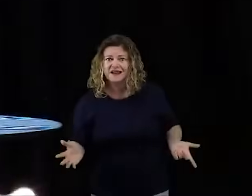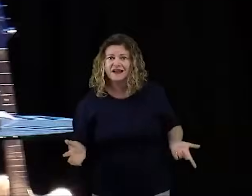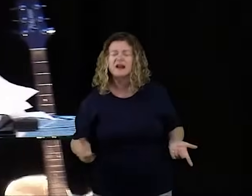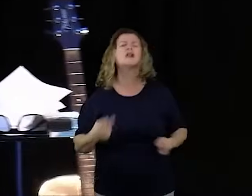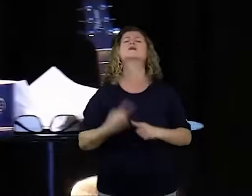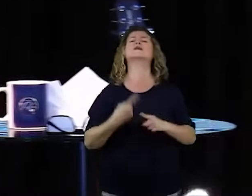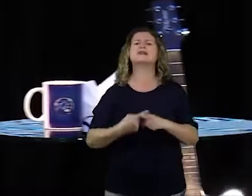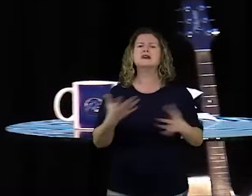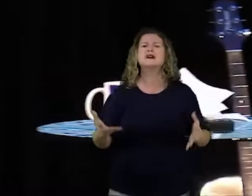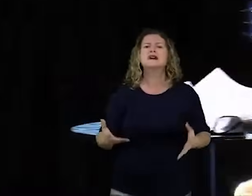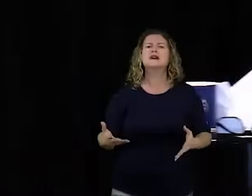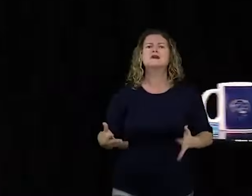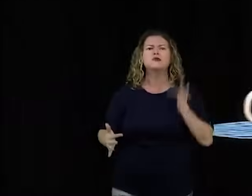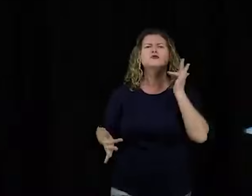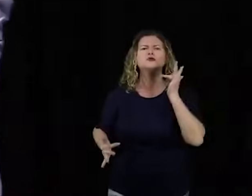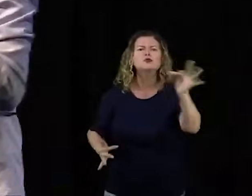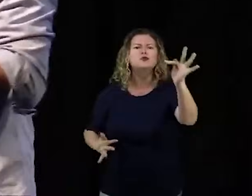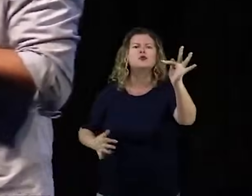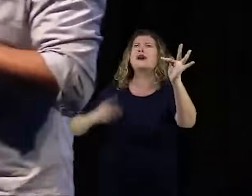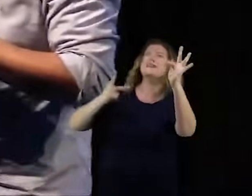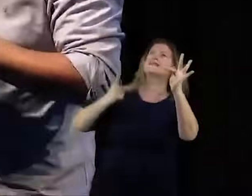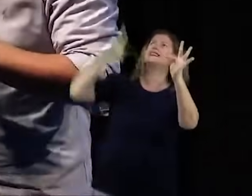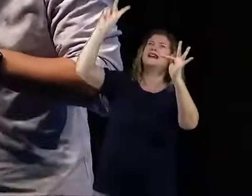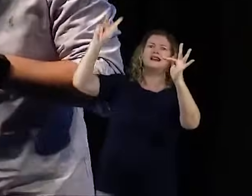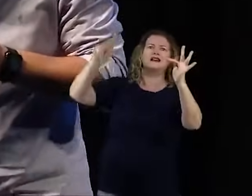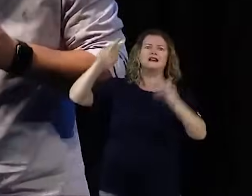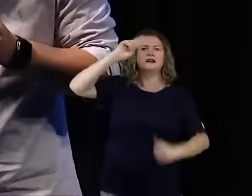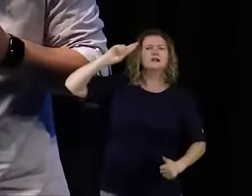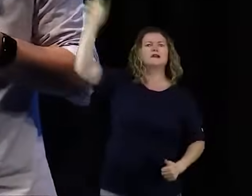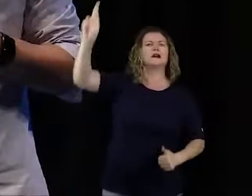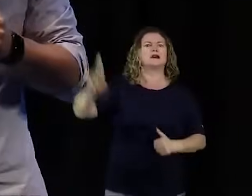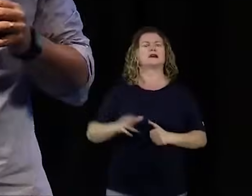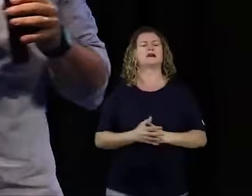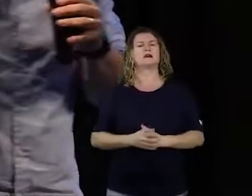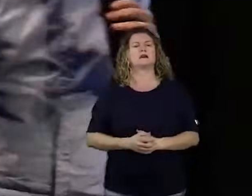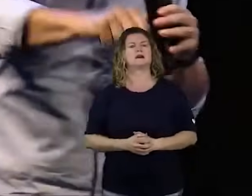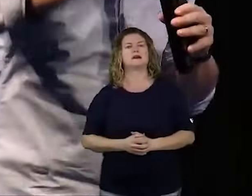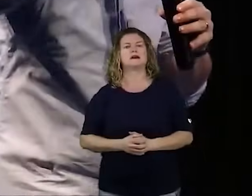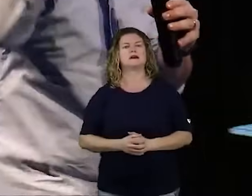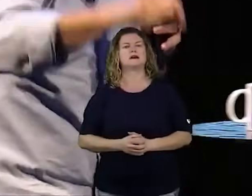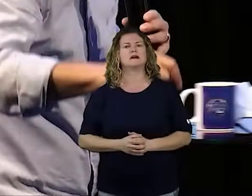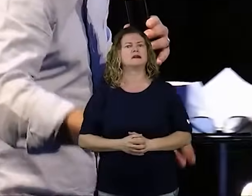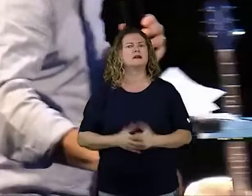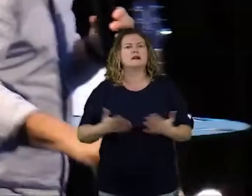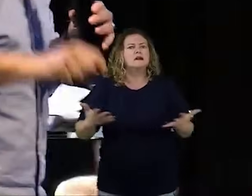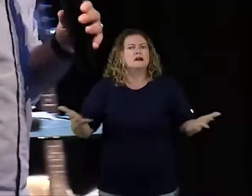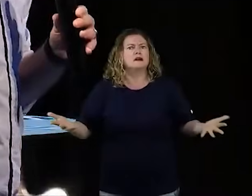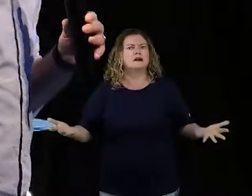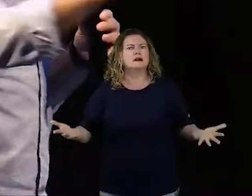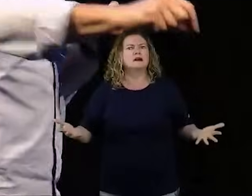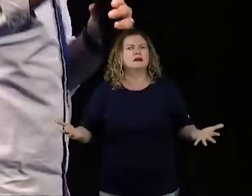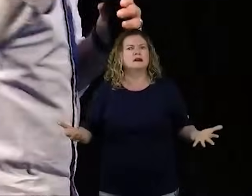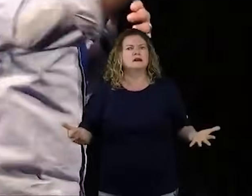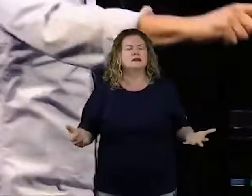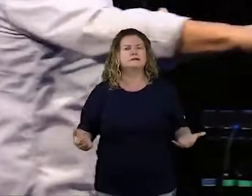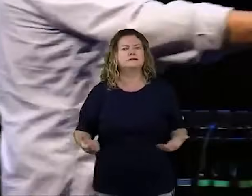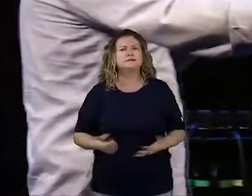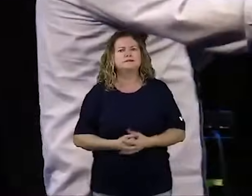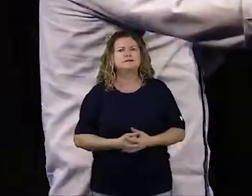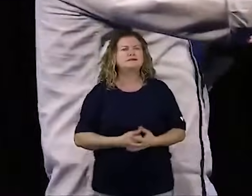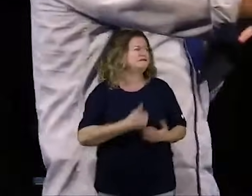querido porque o amanhã pertence ao Senhor nenhum espírito sabe nem o espírito